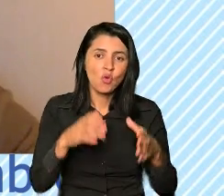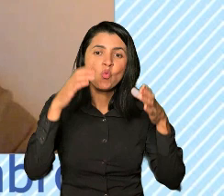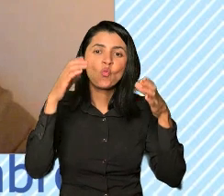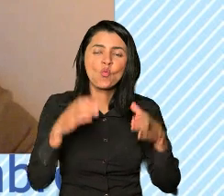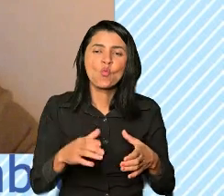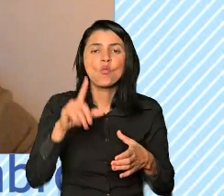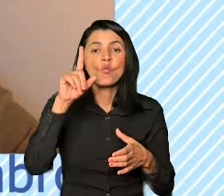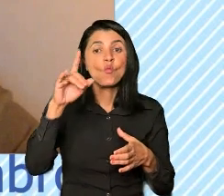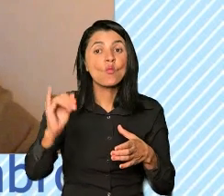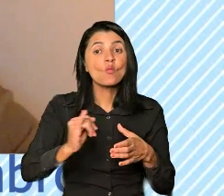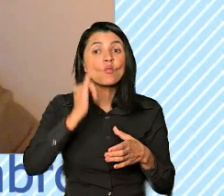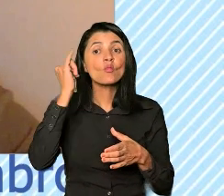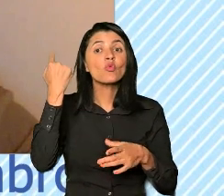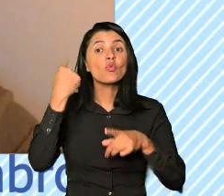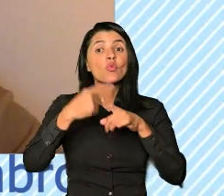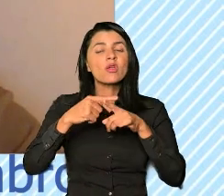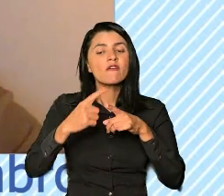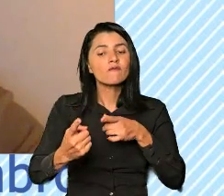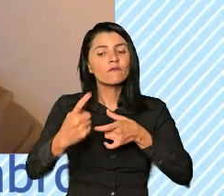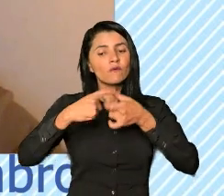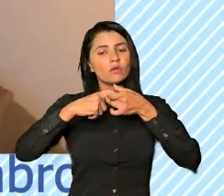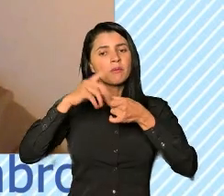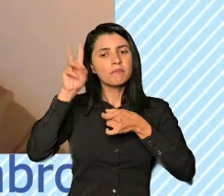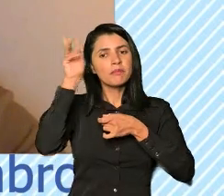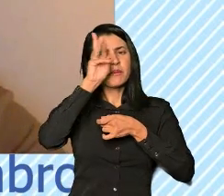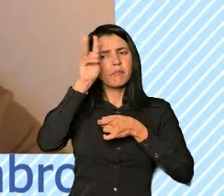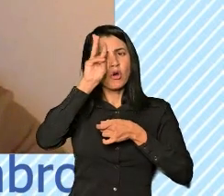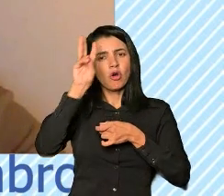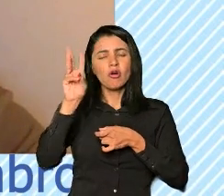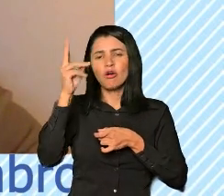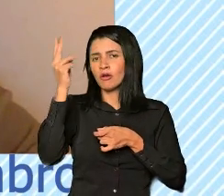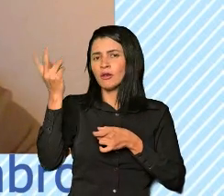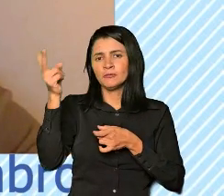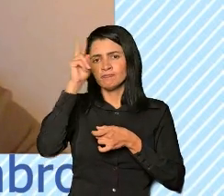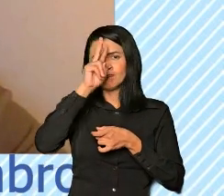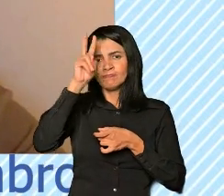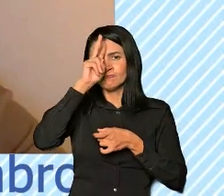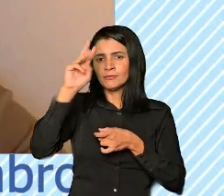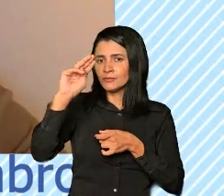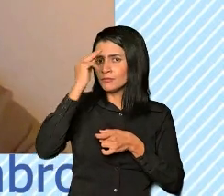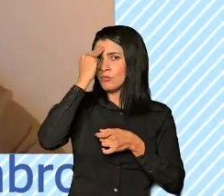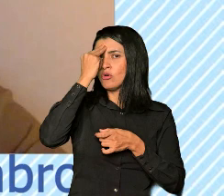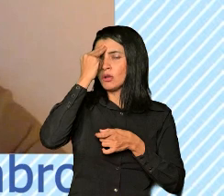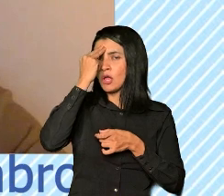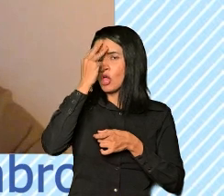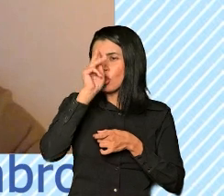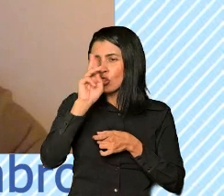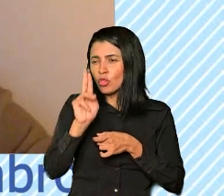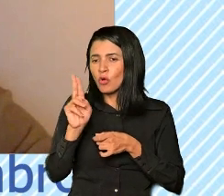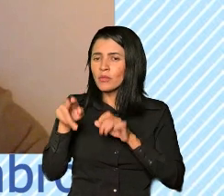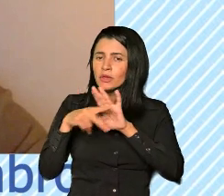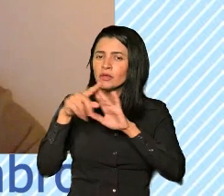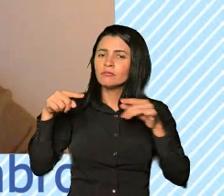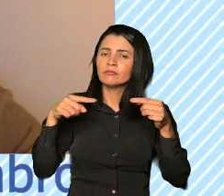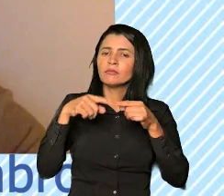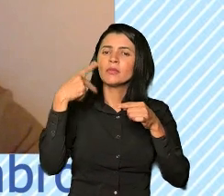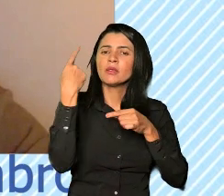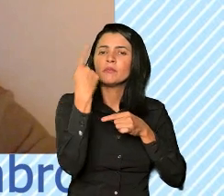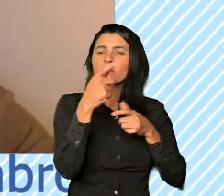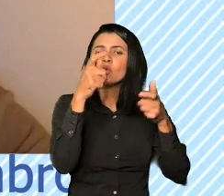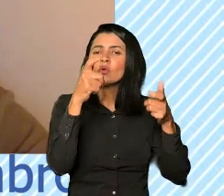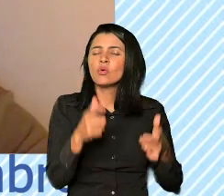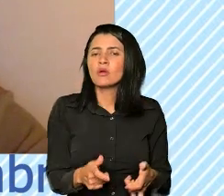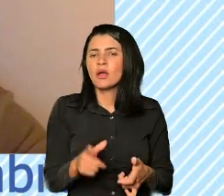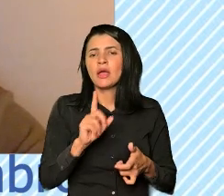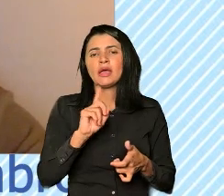seria interessante o resgate dessa memória e de nomes que digam respeito àquela localidade, e não um